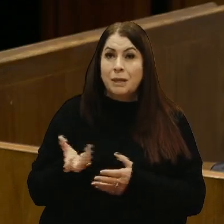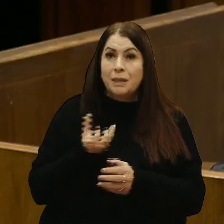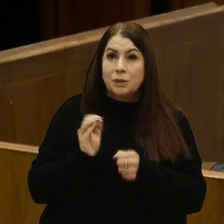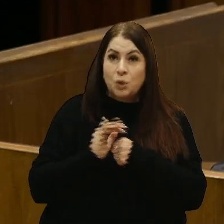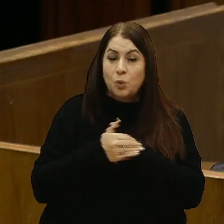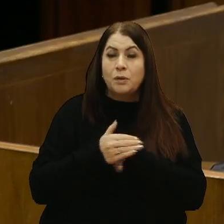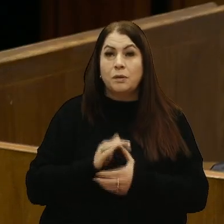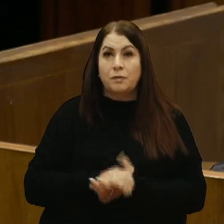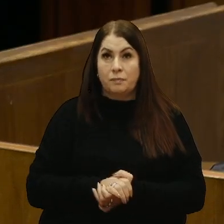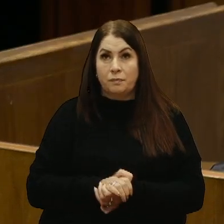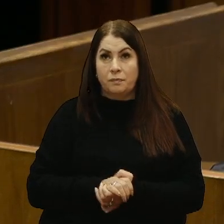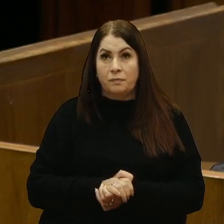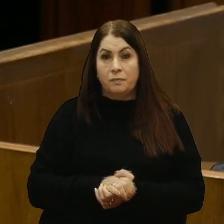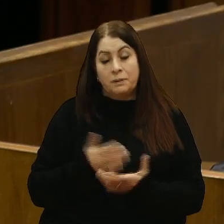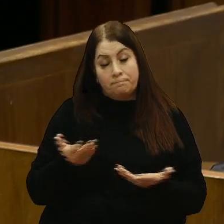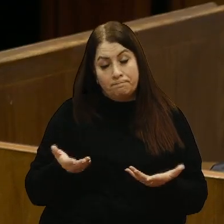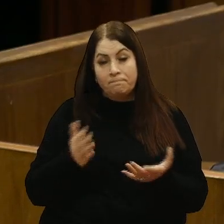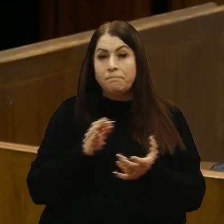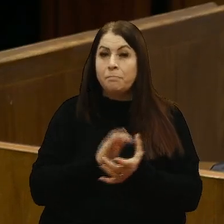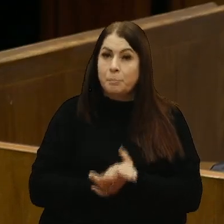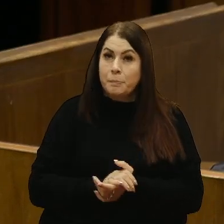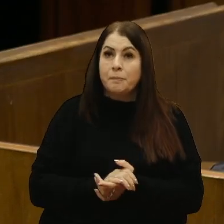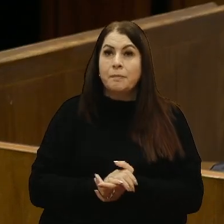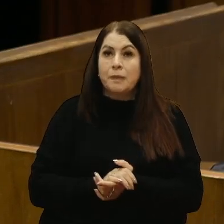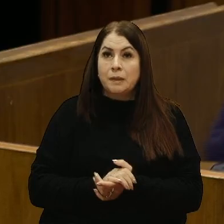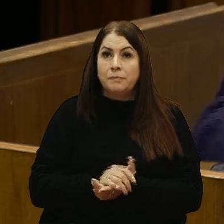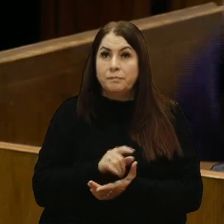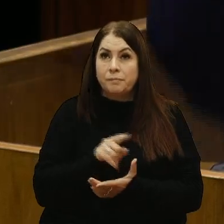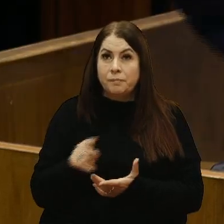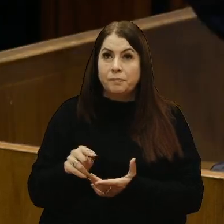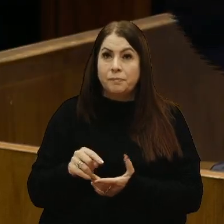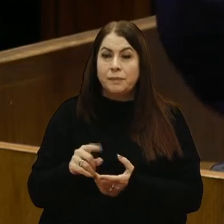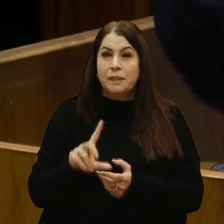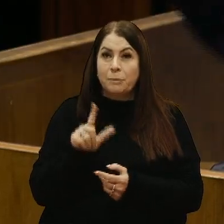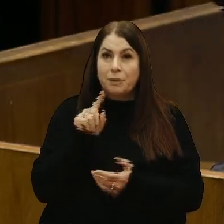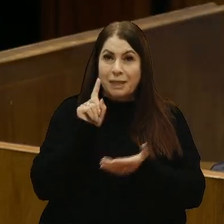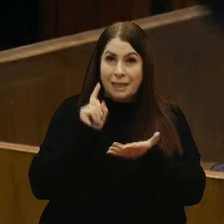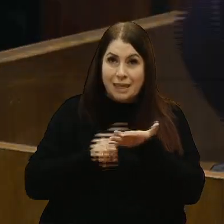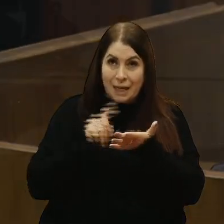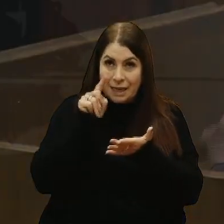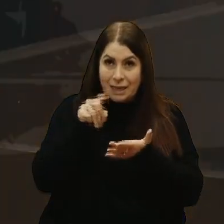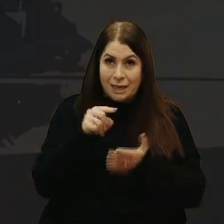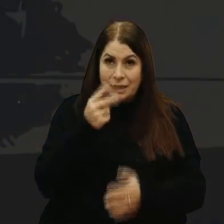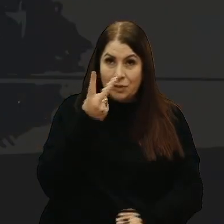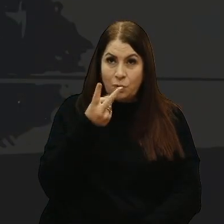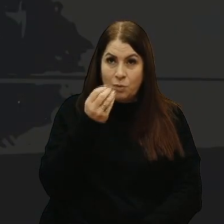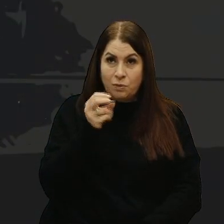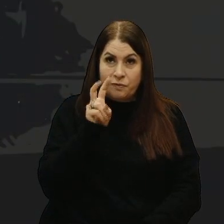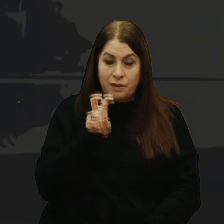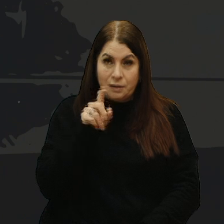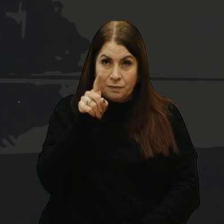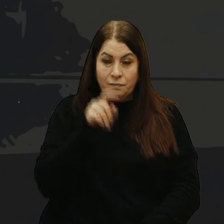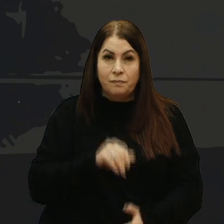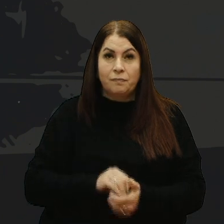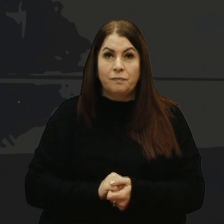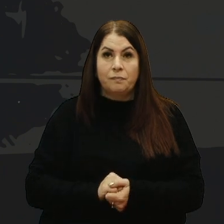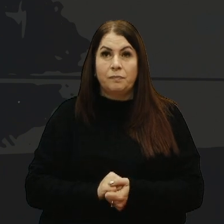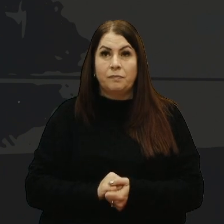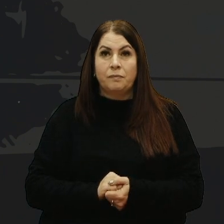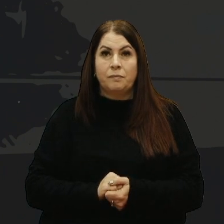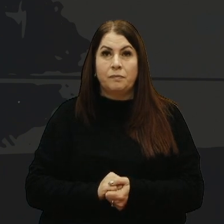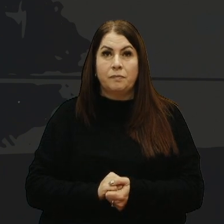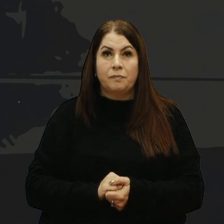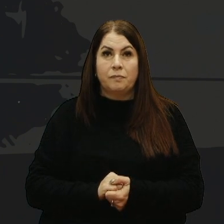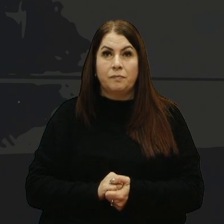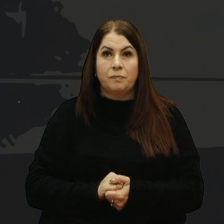esconder? Mas, enfim, né? Aí, depois que a gente clicar em cima de 2025, então, né? A